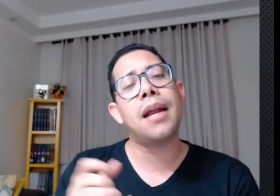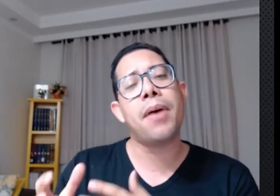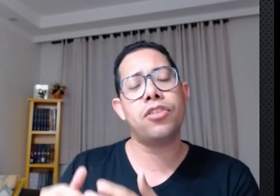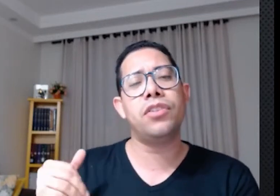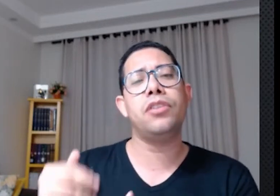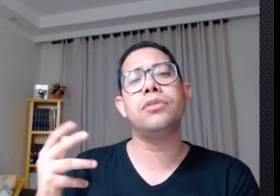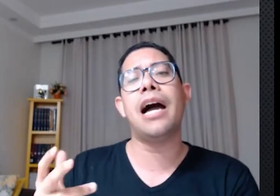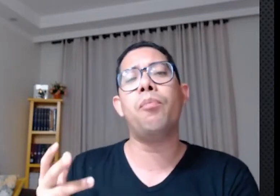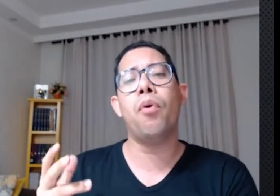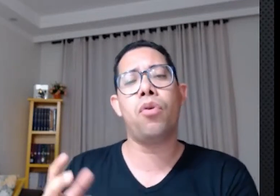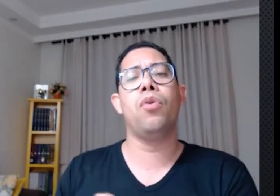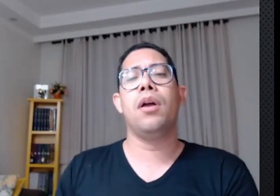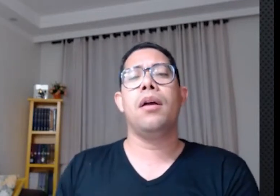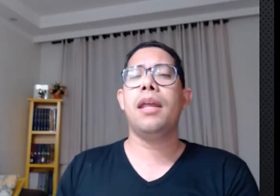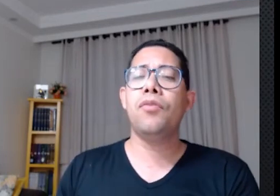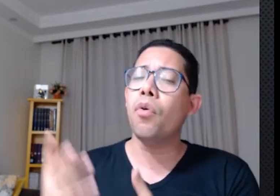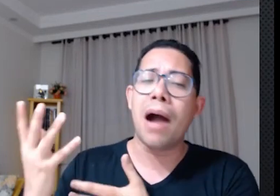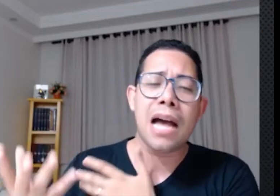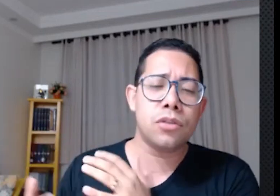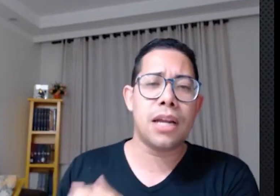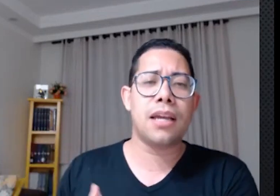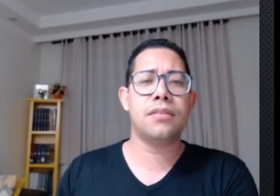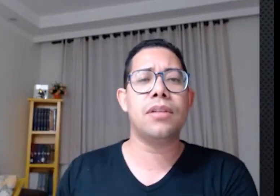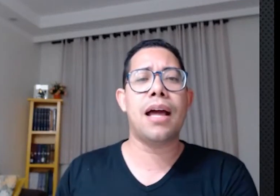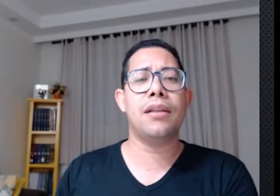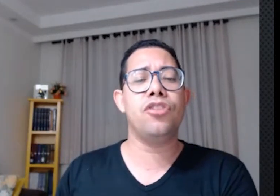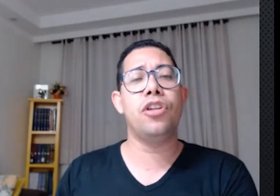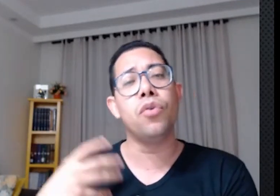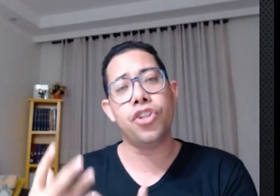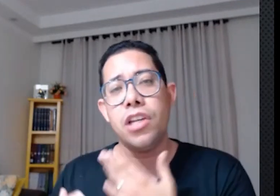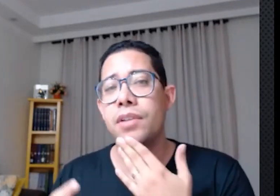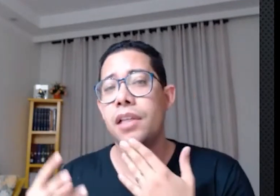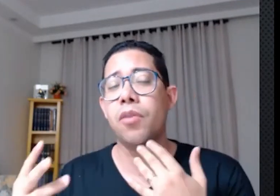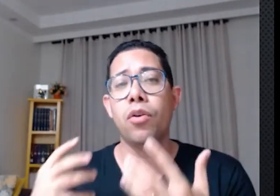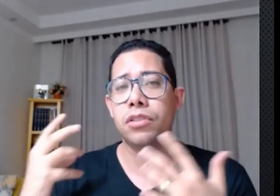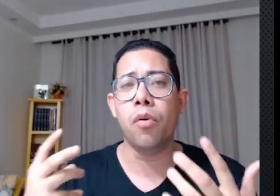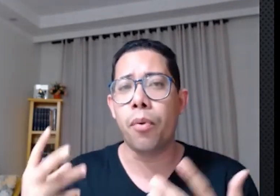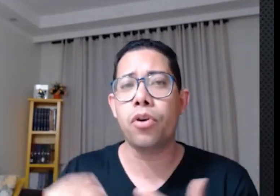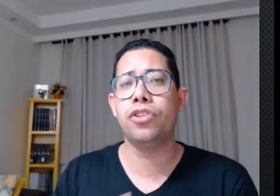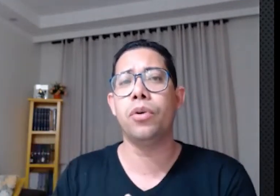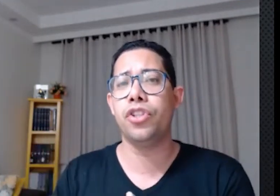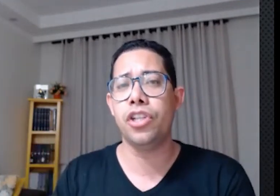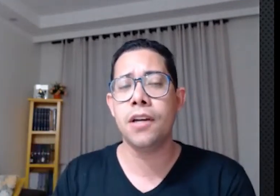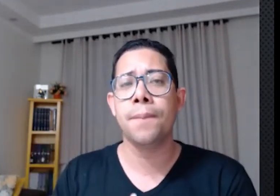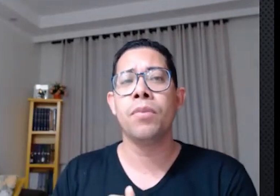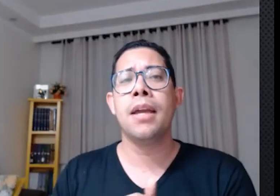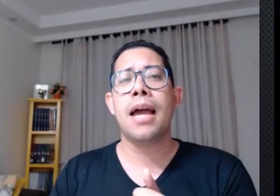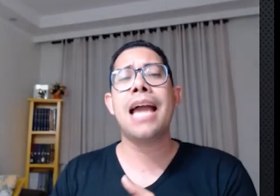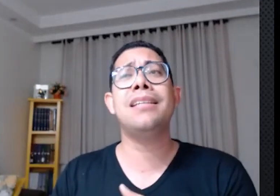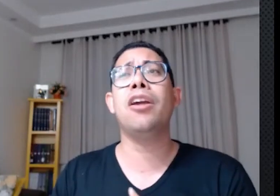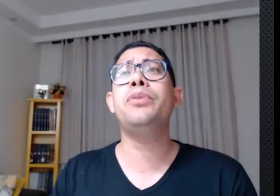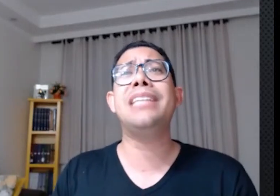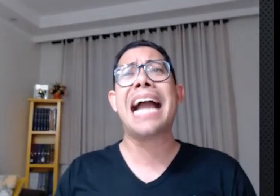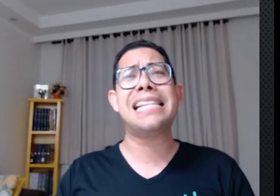aí entra a parte de você estudar um pouco, nem que for o básico na questão de teologia, você ter uma noção um pouco de teologia.